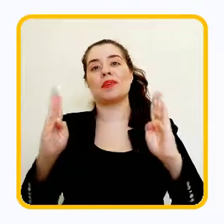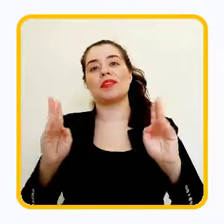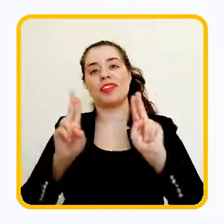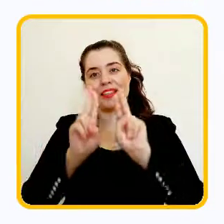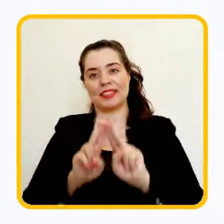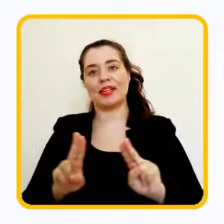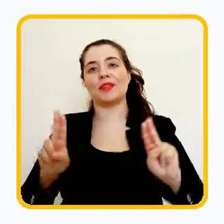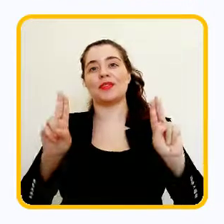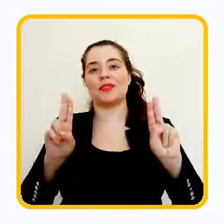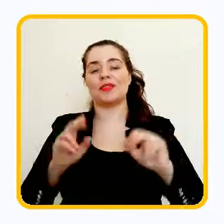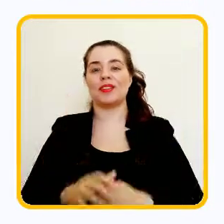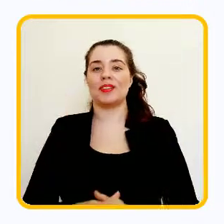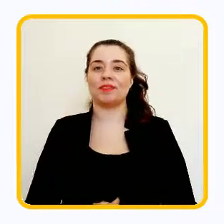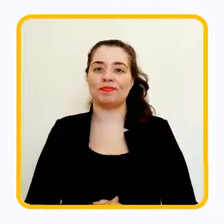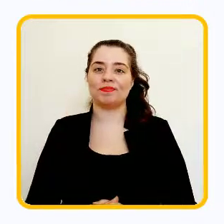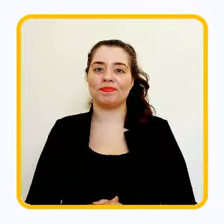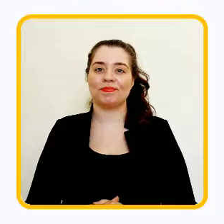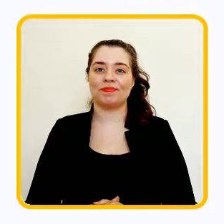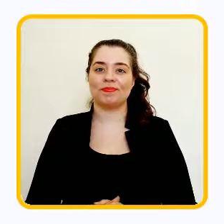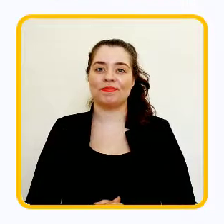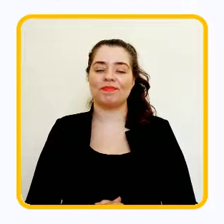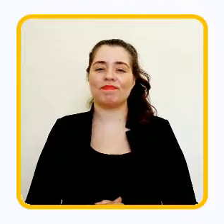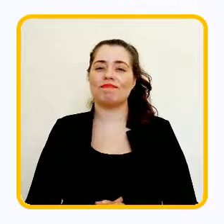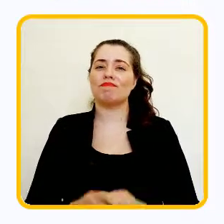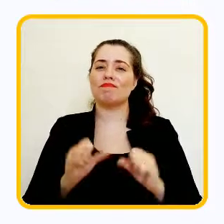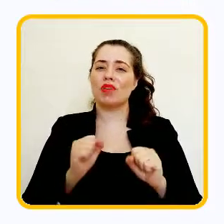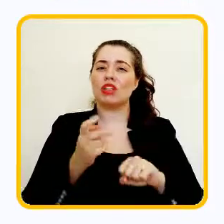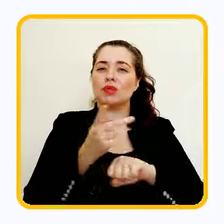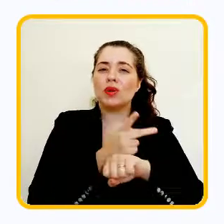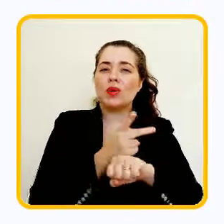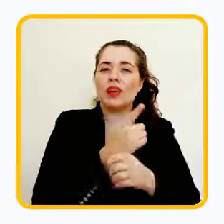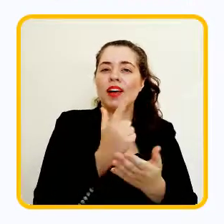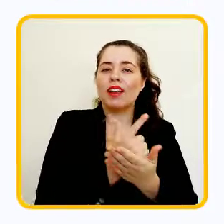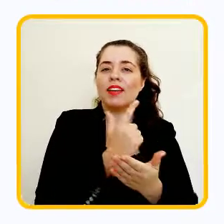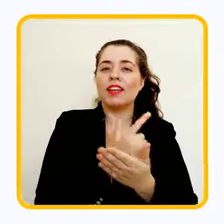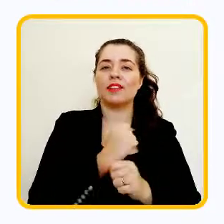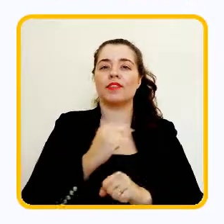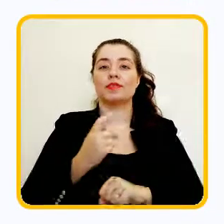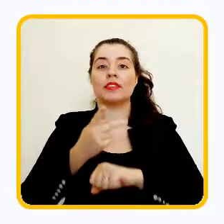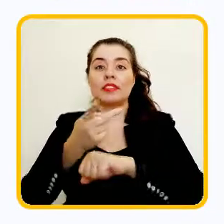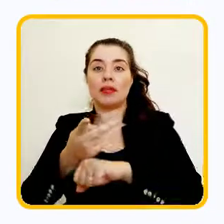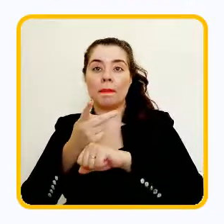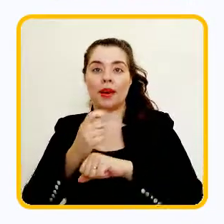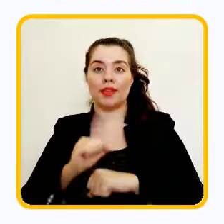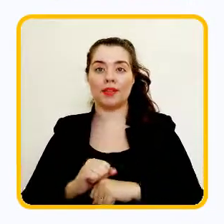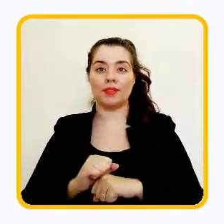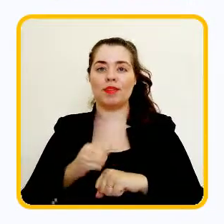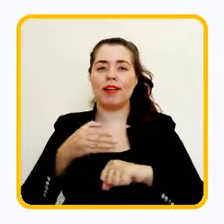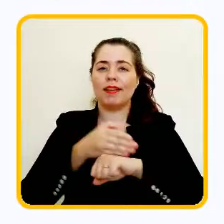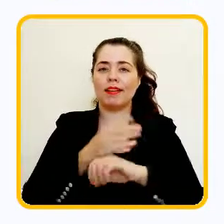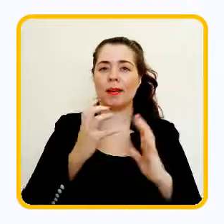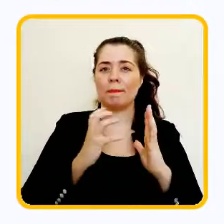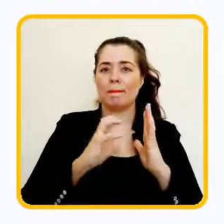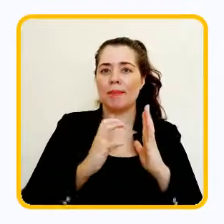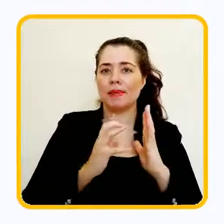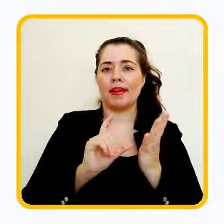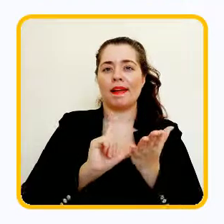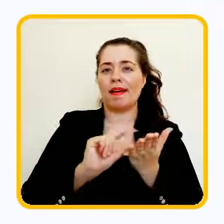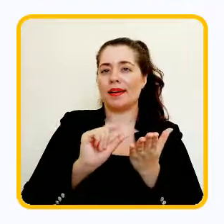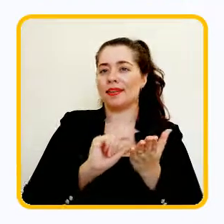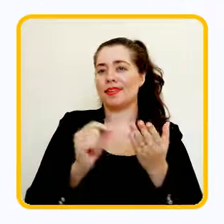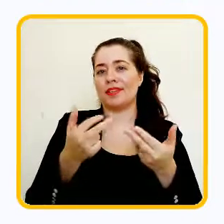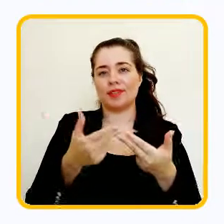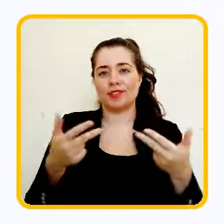Eu quero destacar também os serviços disponibilizados pela Biblioteca Universitária. Consulta ao acervo, empréstimos e